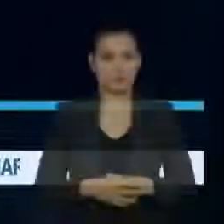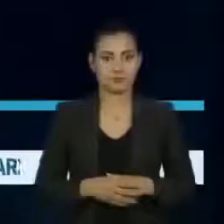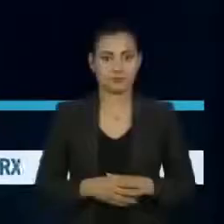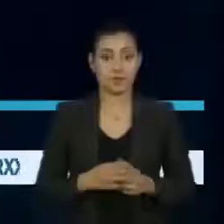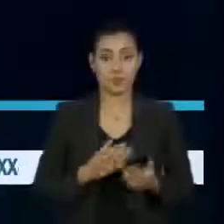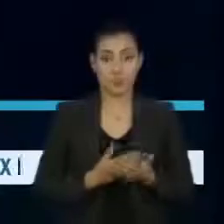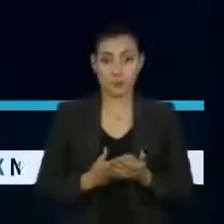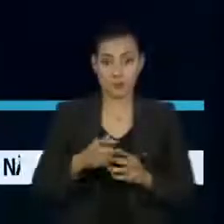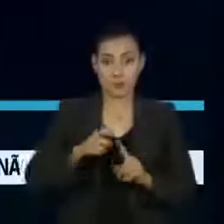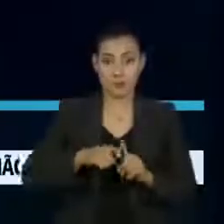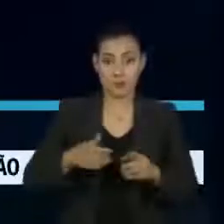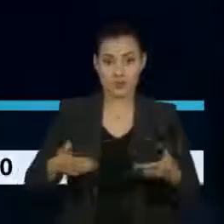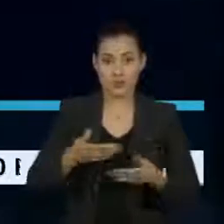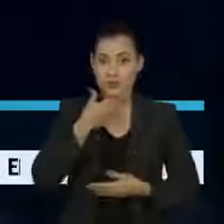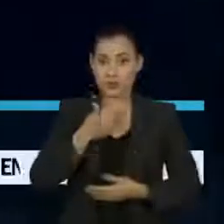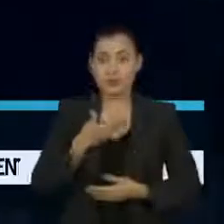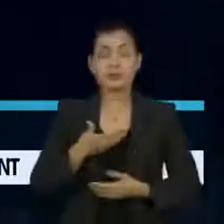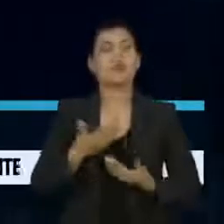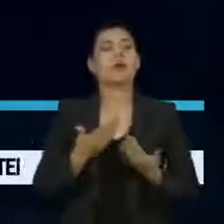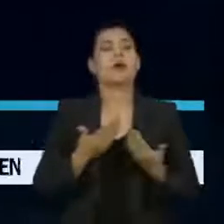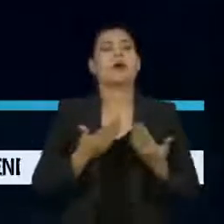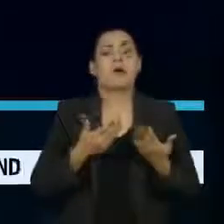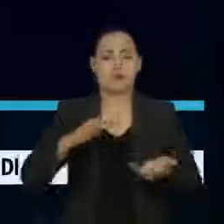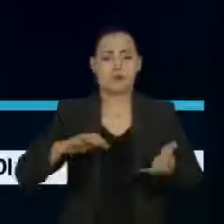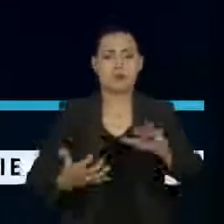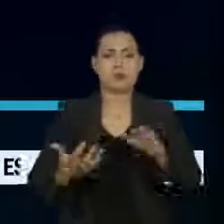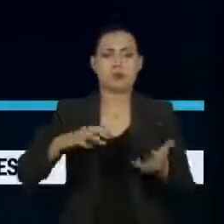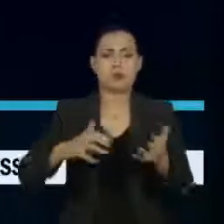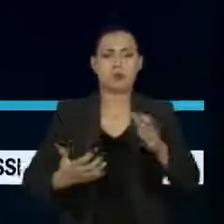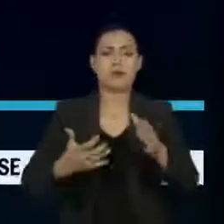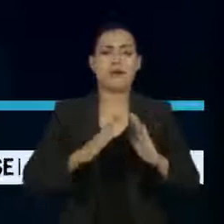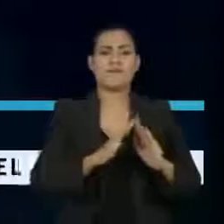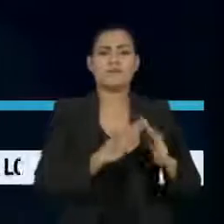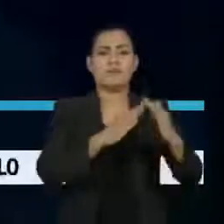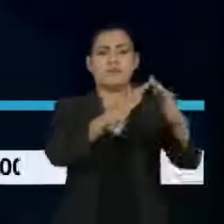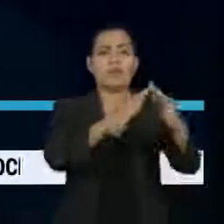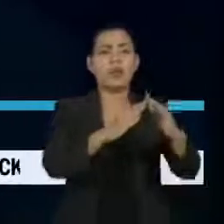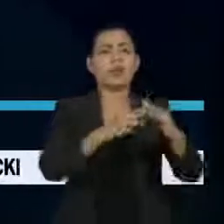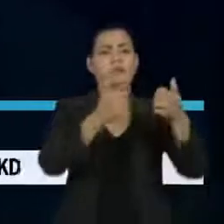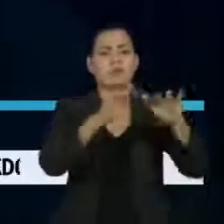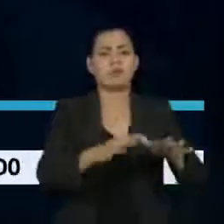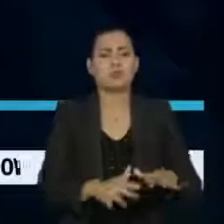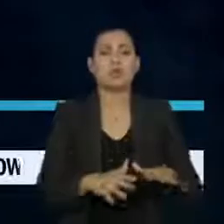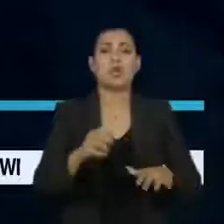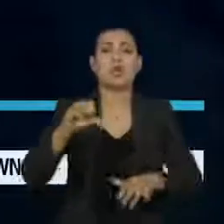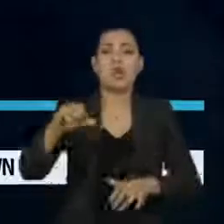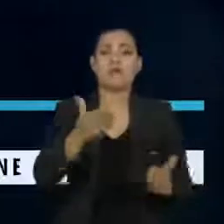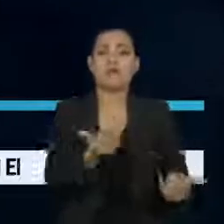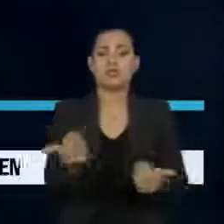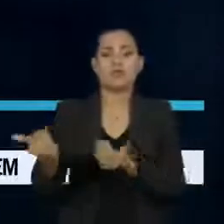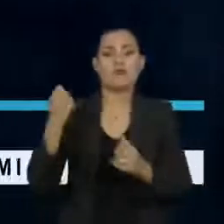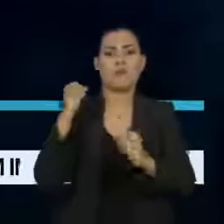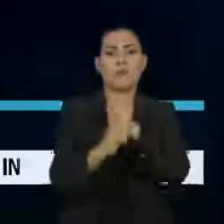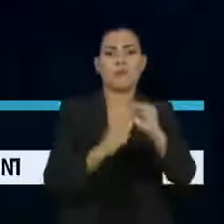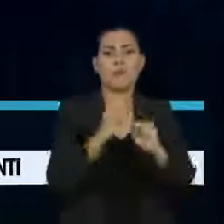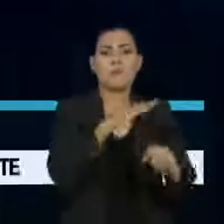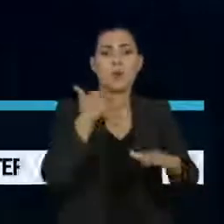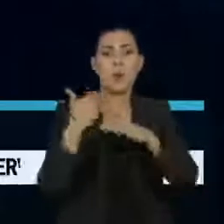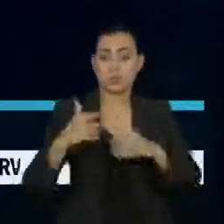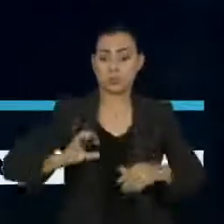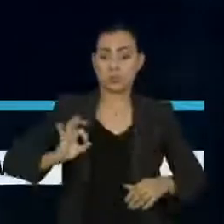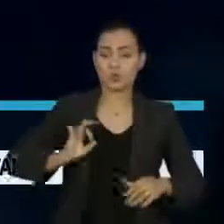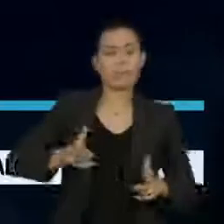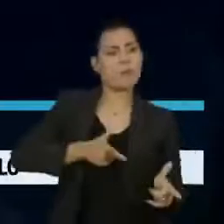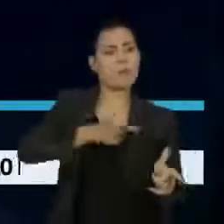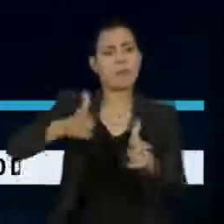No começo deste mês, a tragédia na favela de Paraisópolis, em São Paulo, completou um ano. 9 jovens foram mortos durante uma ação policial